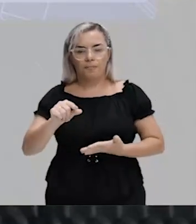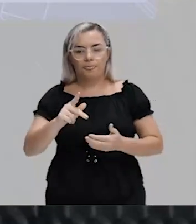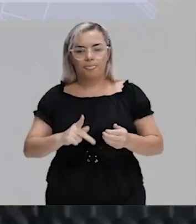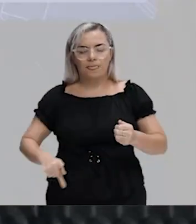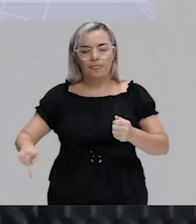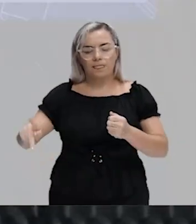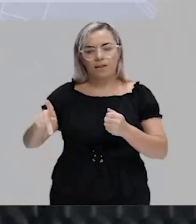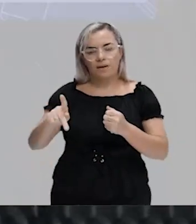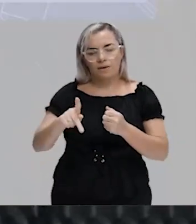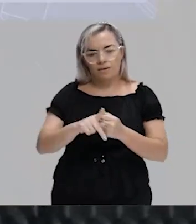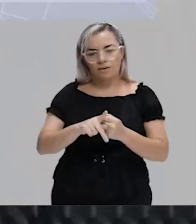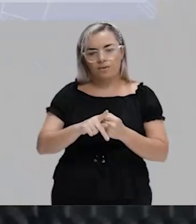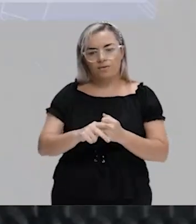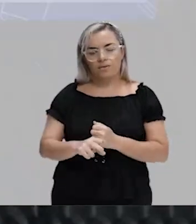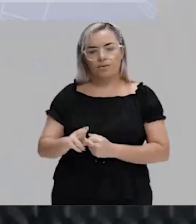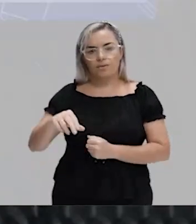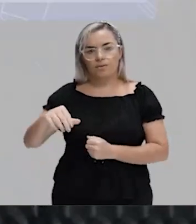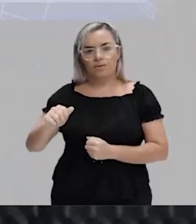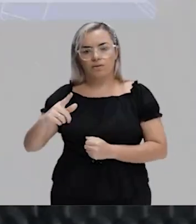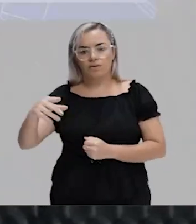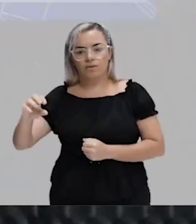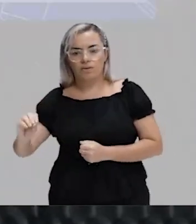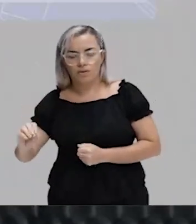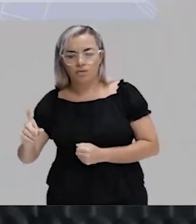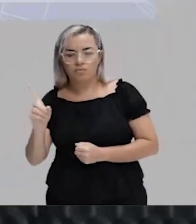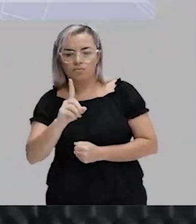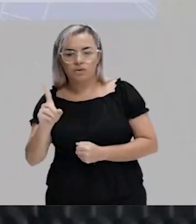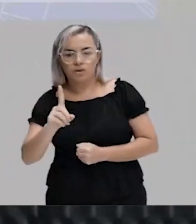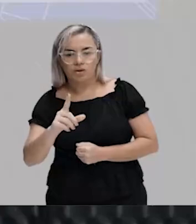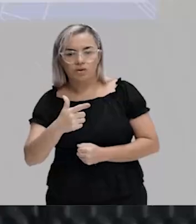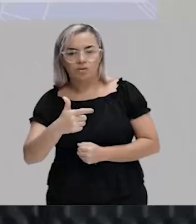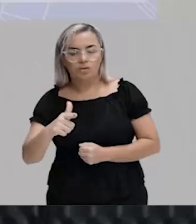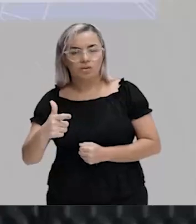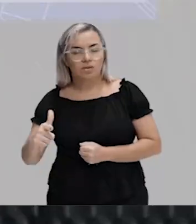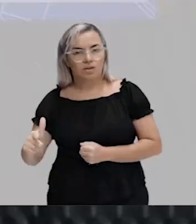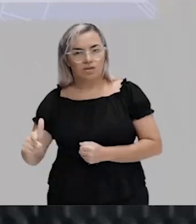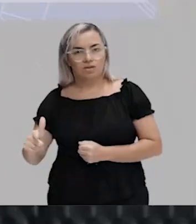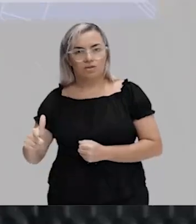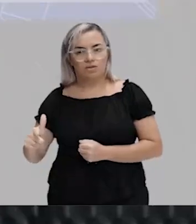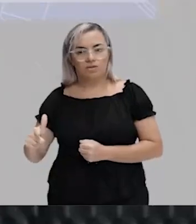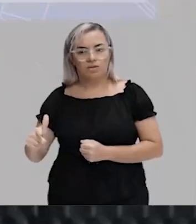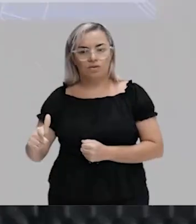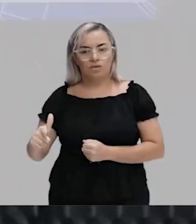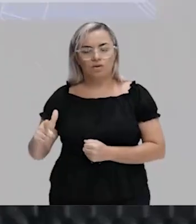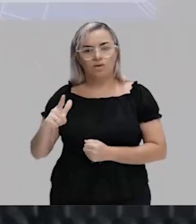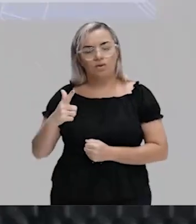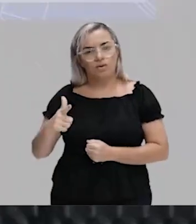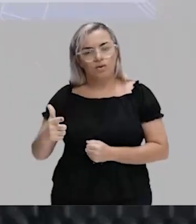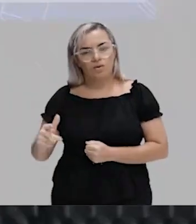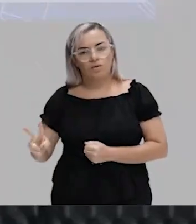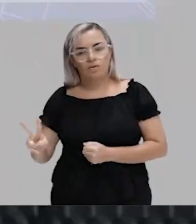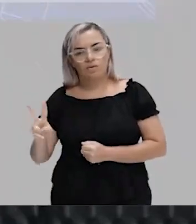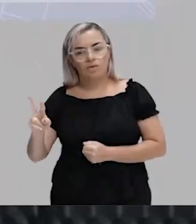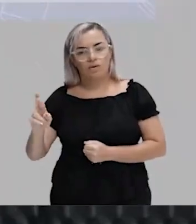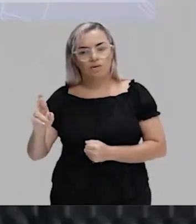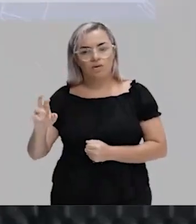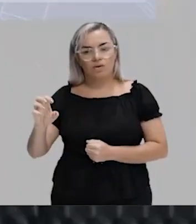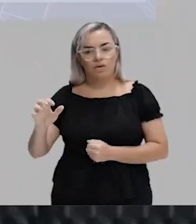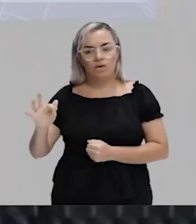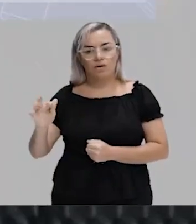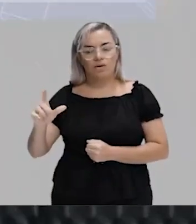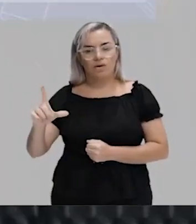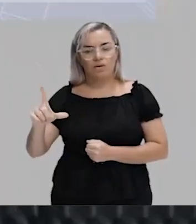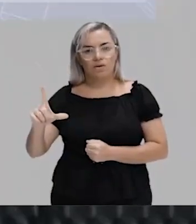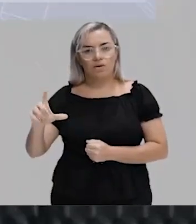o pronome não tem um valor reflexivo, né? Turma, o que é o pronome reflexivo,